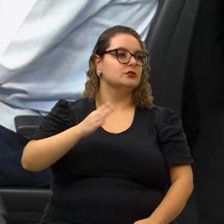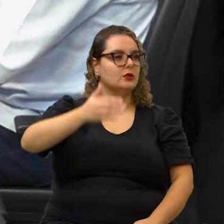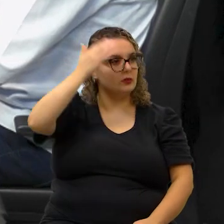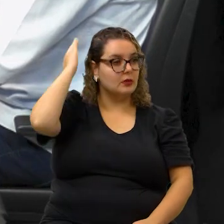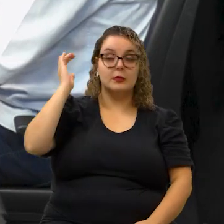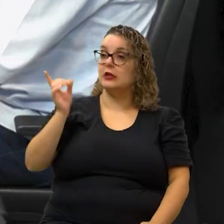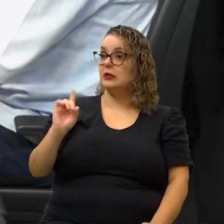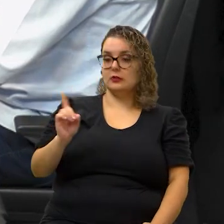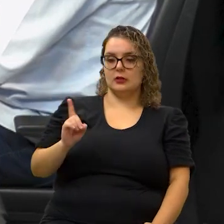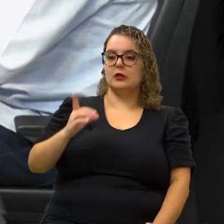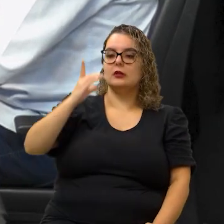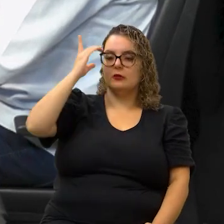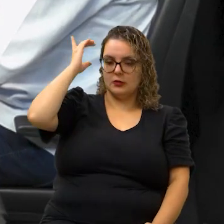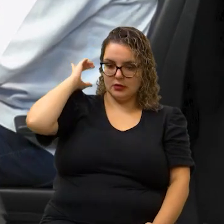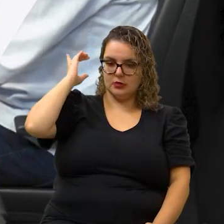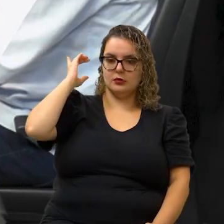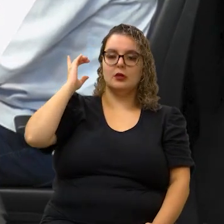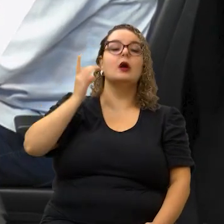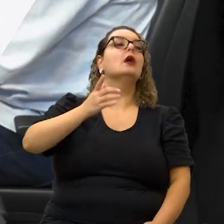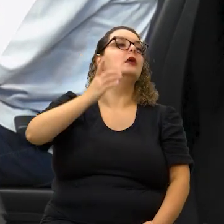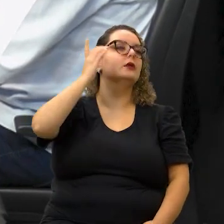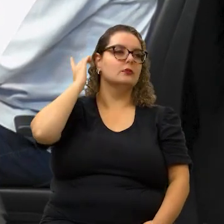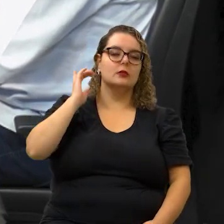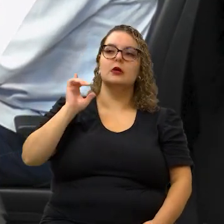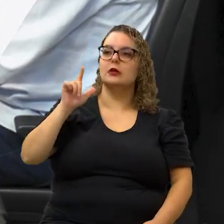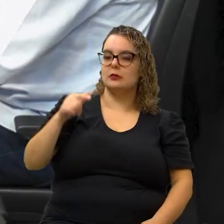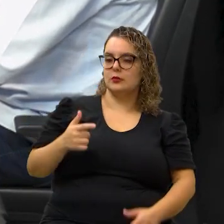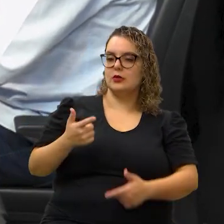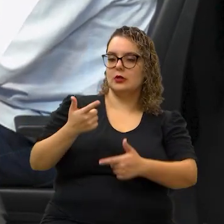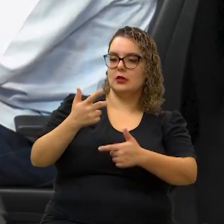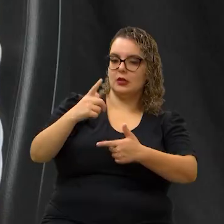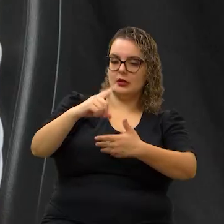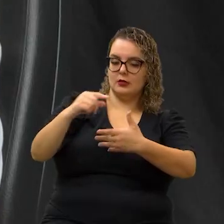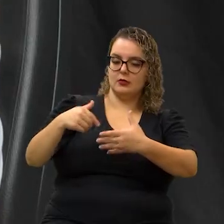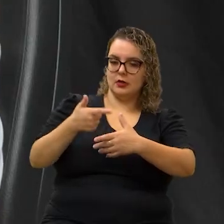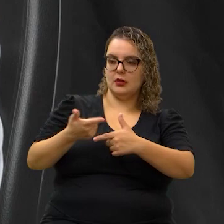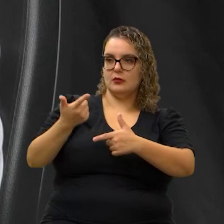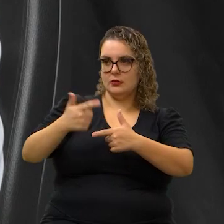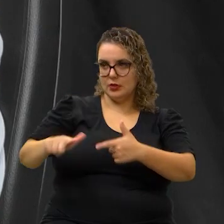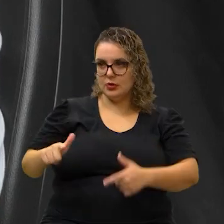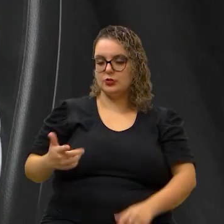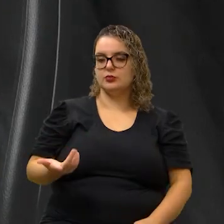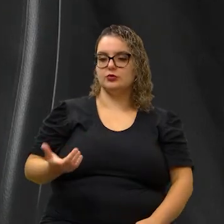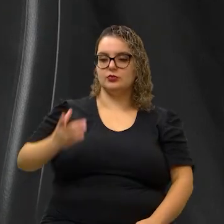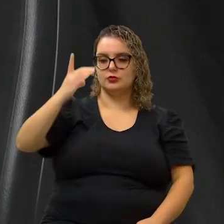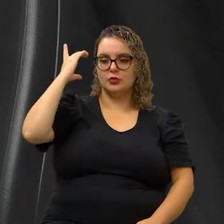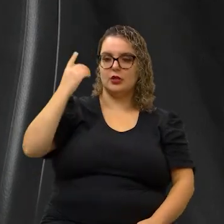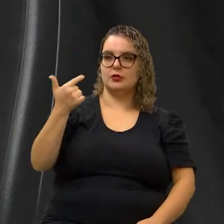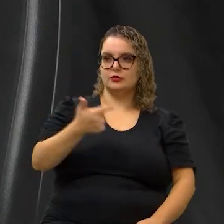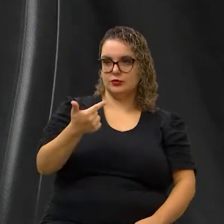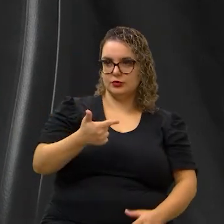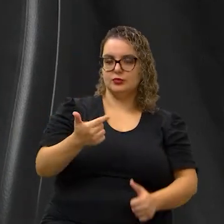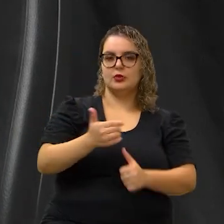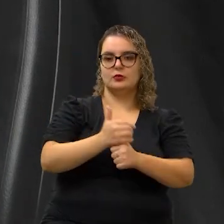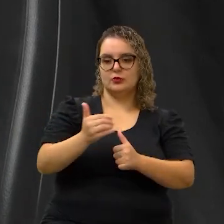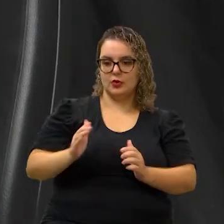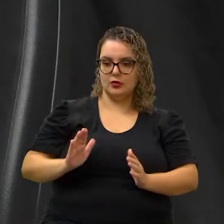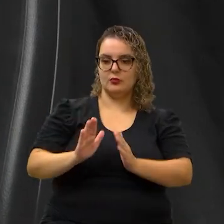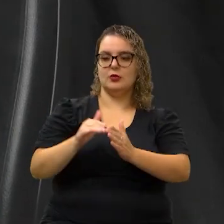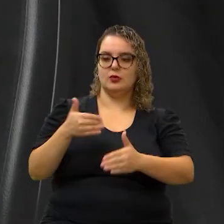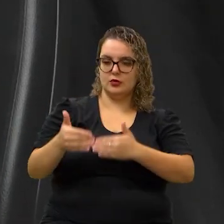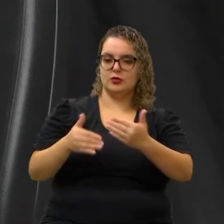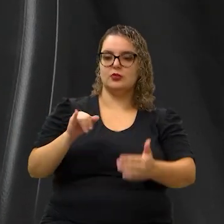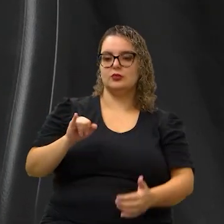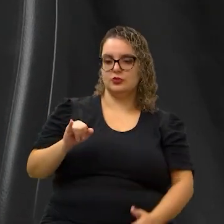estava o Temer. 2014. Não. Estava a Dilma. Tava a Dilma. É que a Dilma depois é reeleita. Ah, é verdade. E aí, no segundo mandato, que